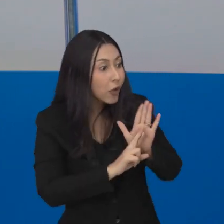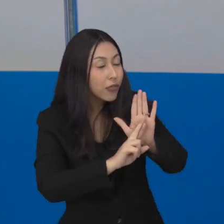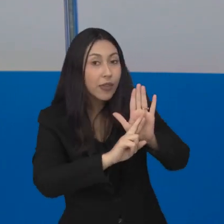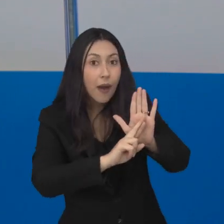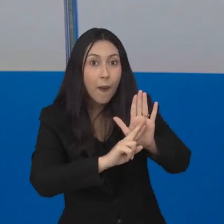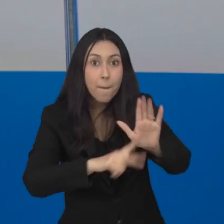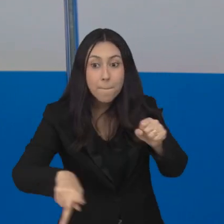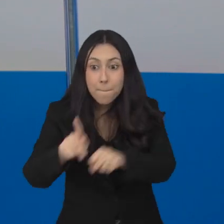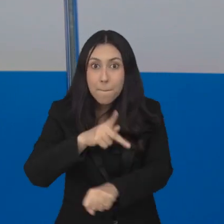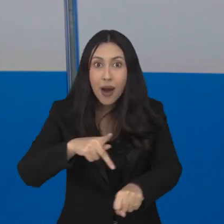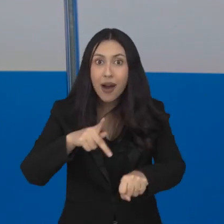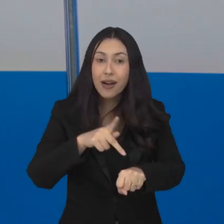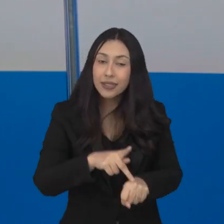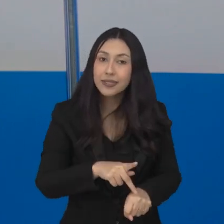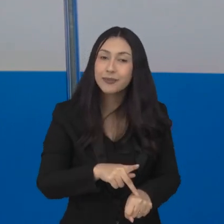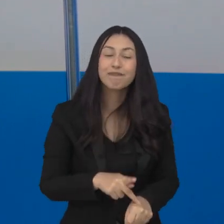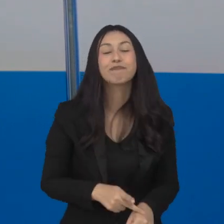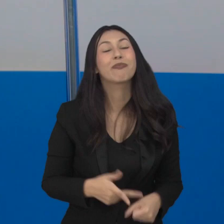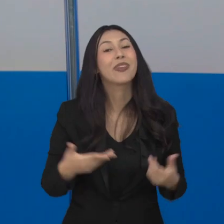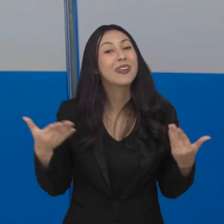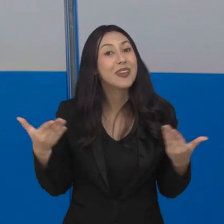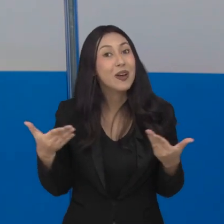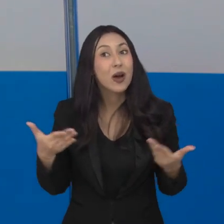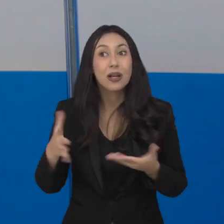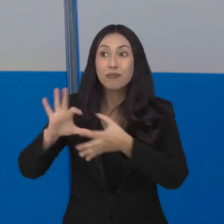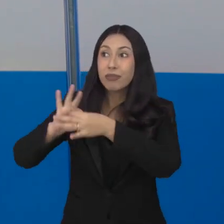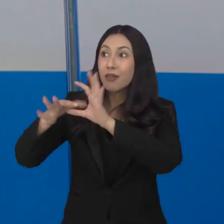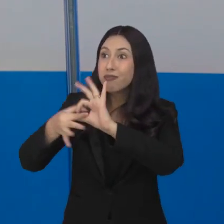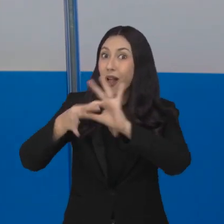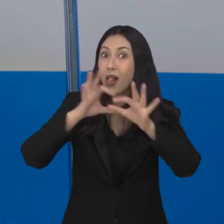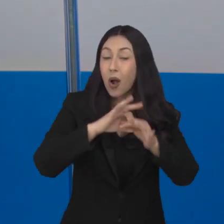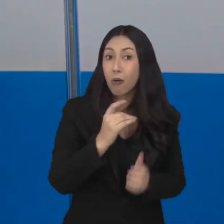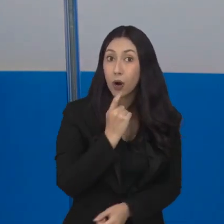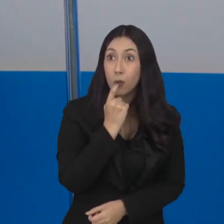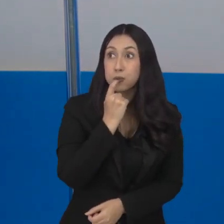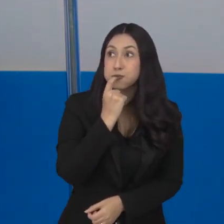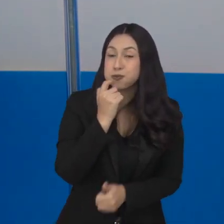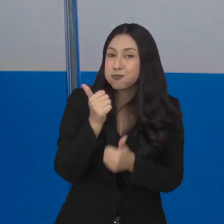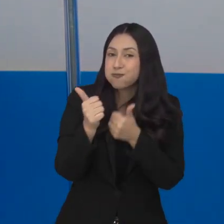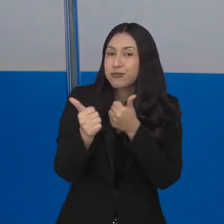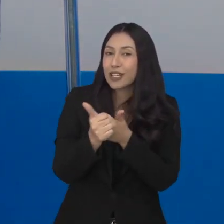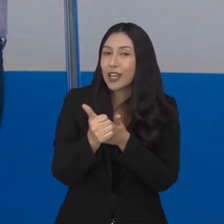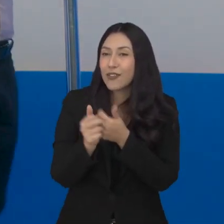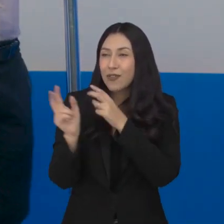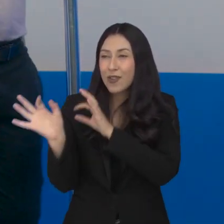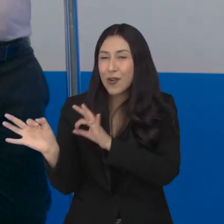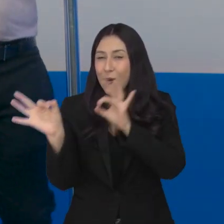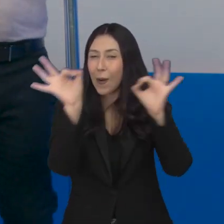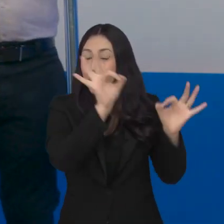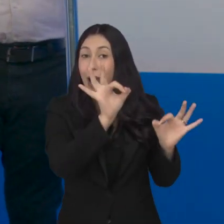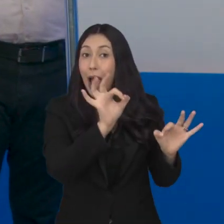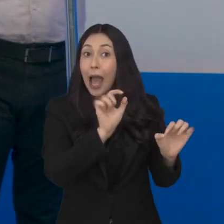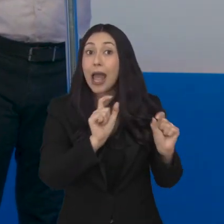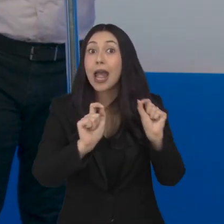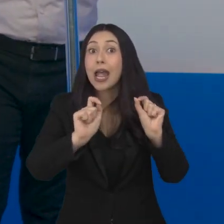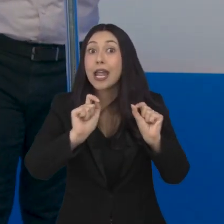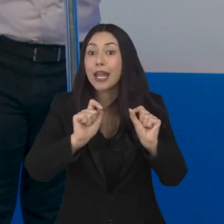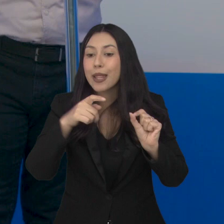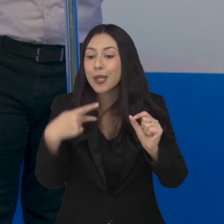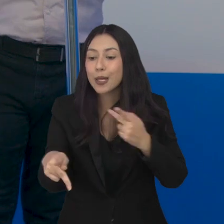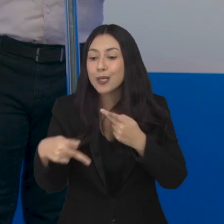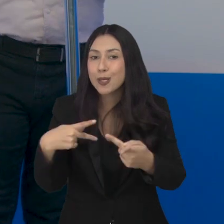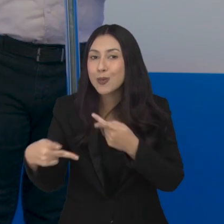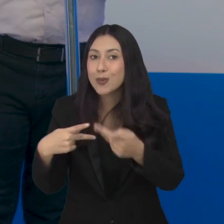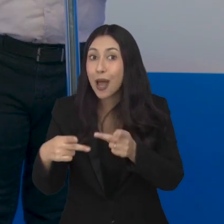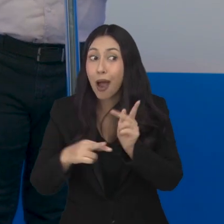representar um país e ser um exemplo para muita gente. E agora que as Olimpíadas estão cada vez mais perto, a gente vai apurar quais são as promessas